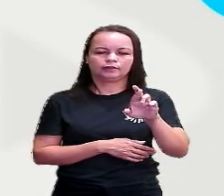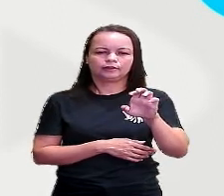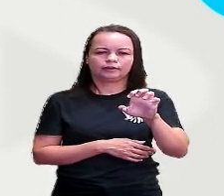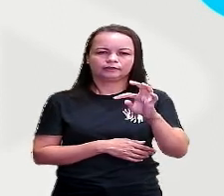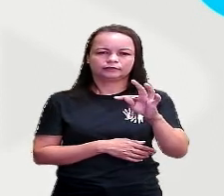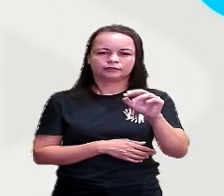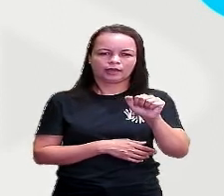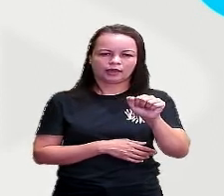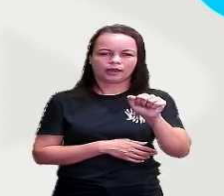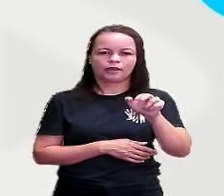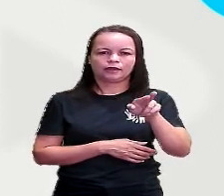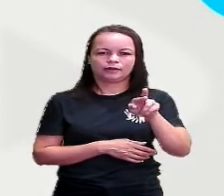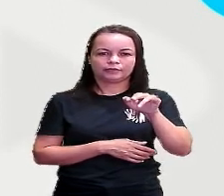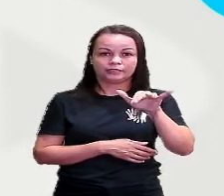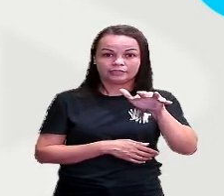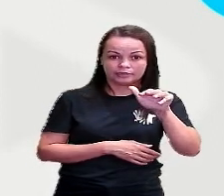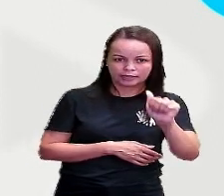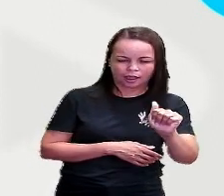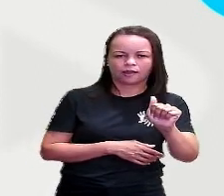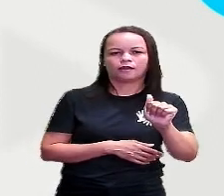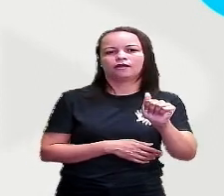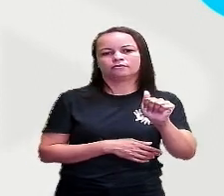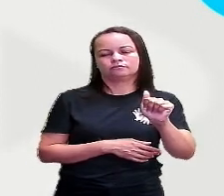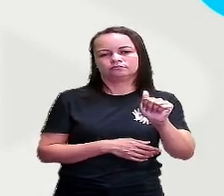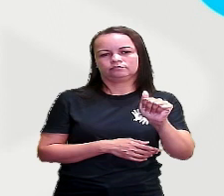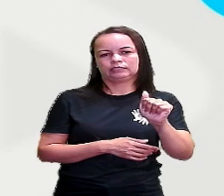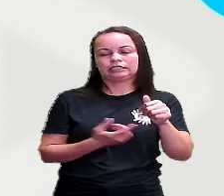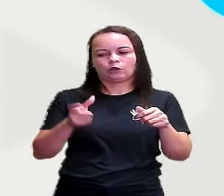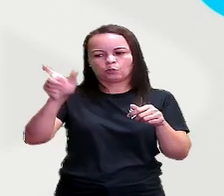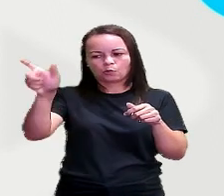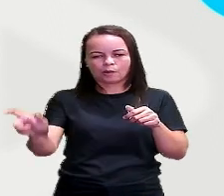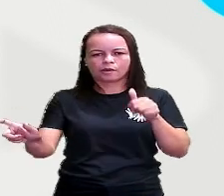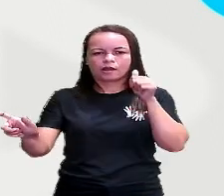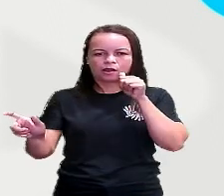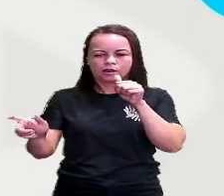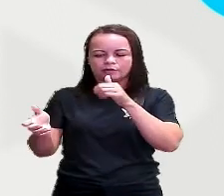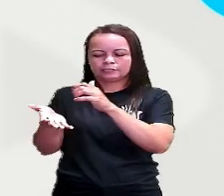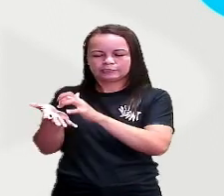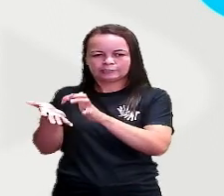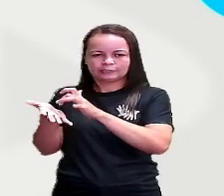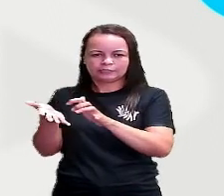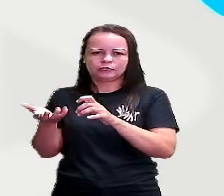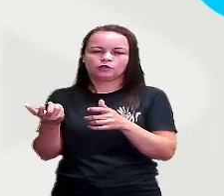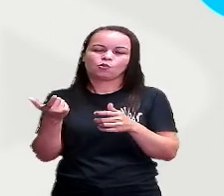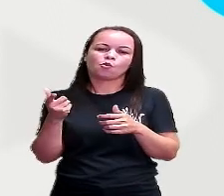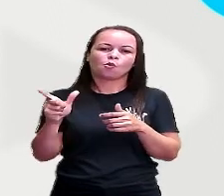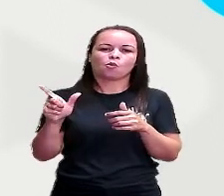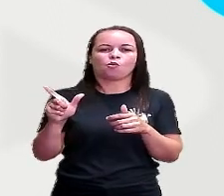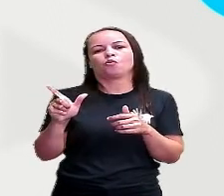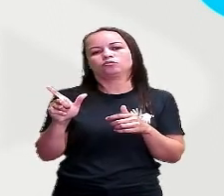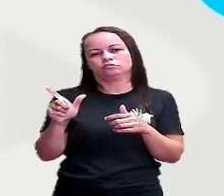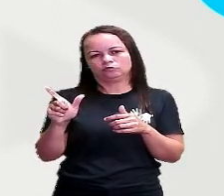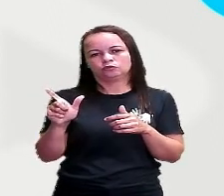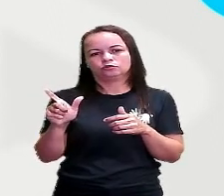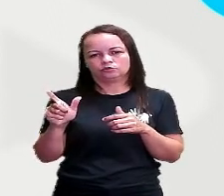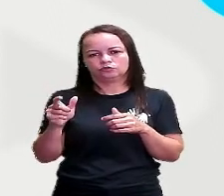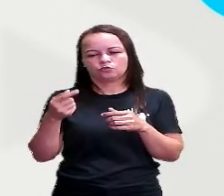E no caso, secretária, já é outra palavra, com outro acento. Tá vendo a